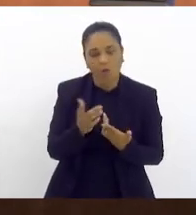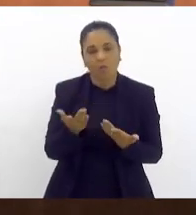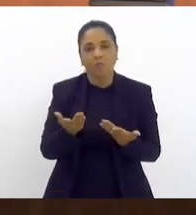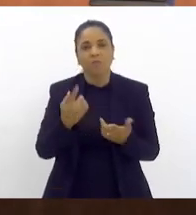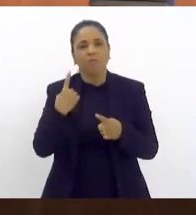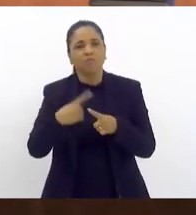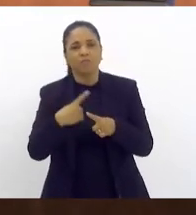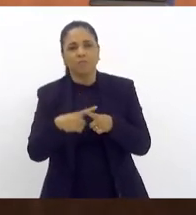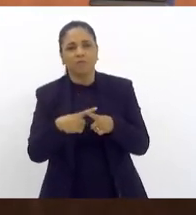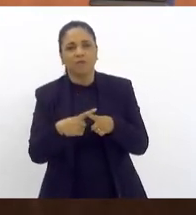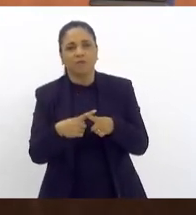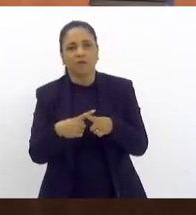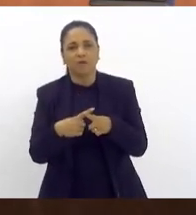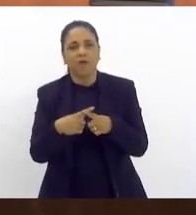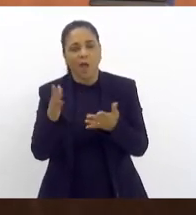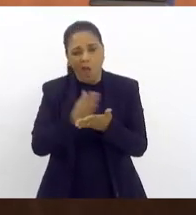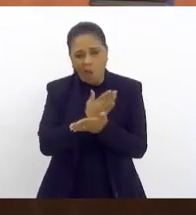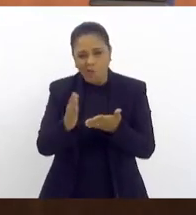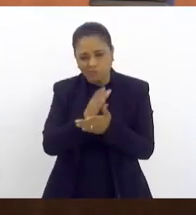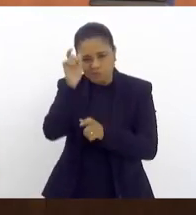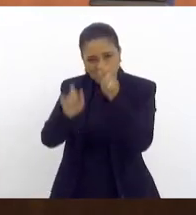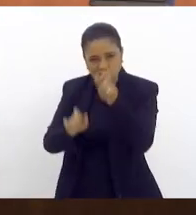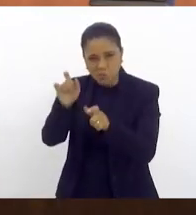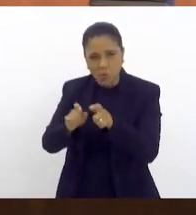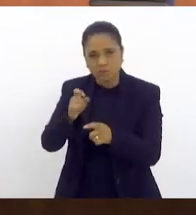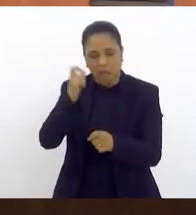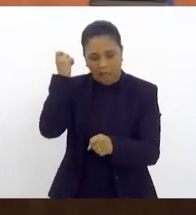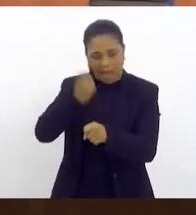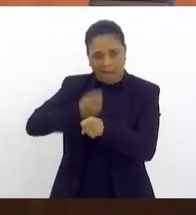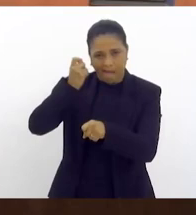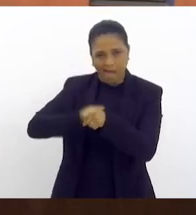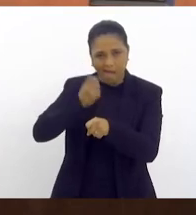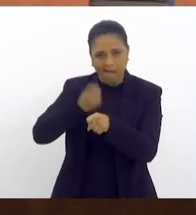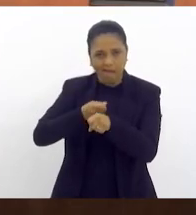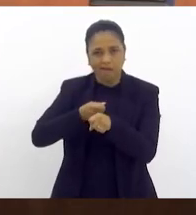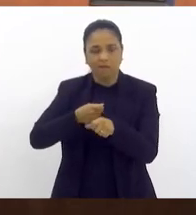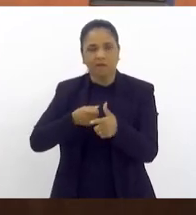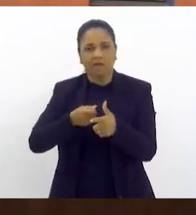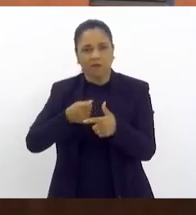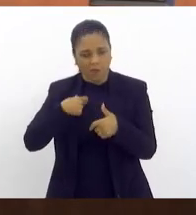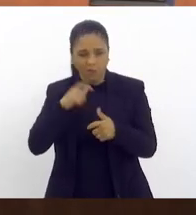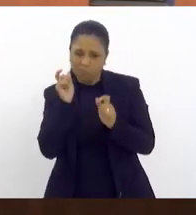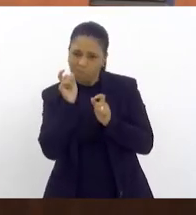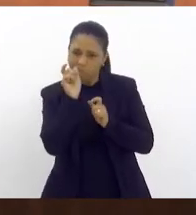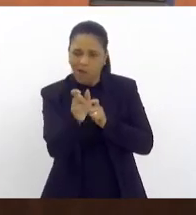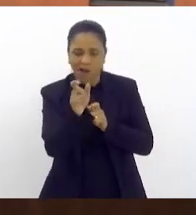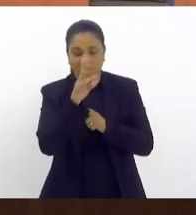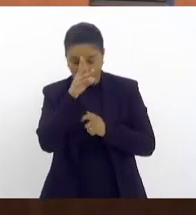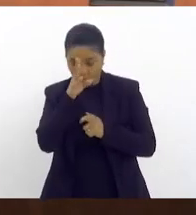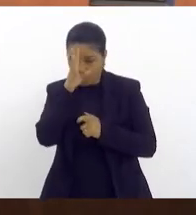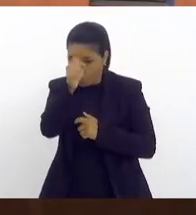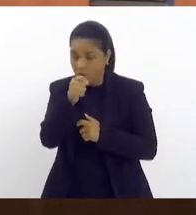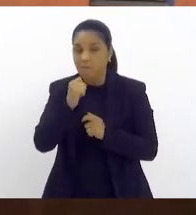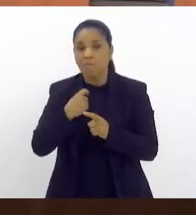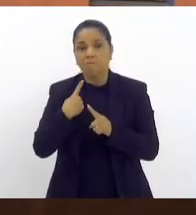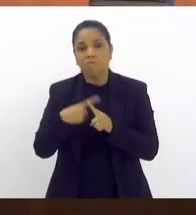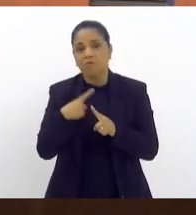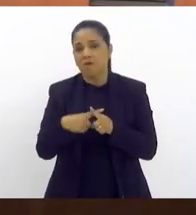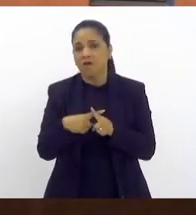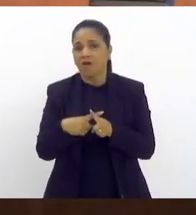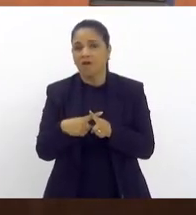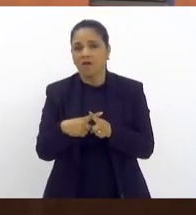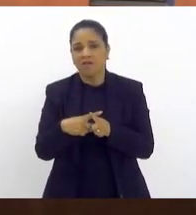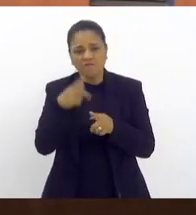com alguns seres ignorantes e que eu uso até eh termos mais fortes porque fazem